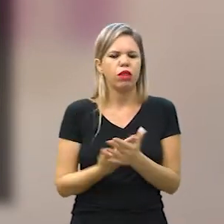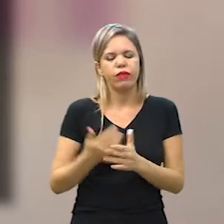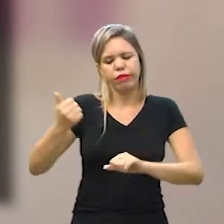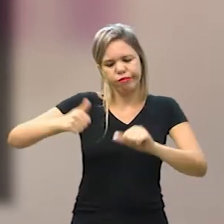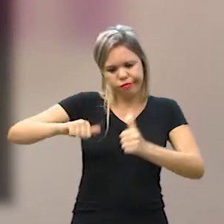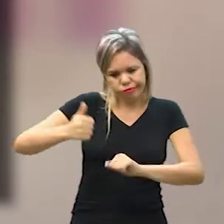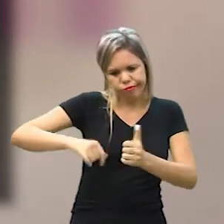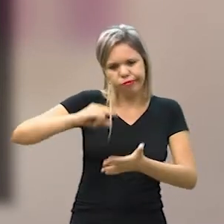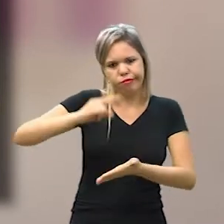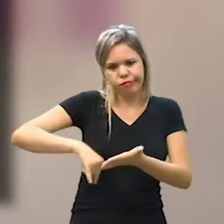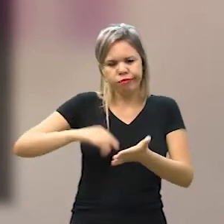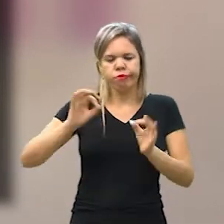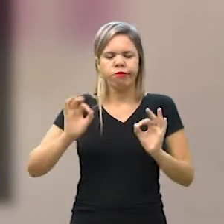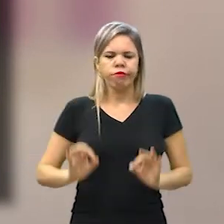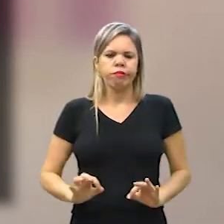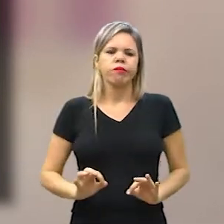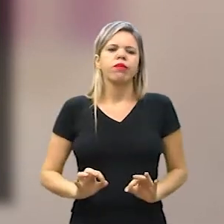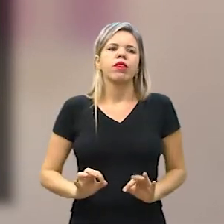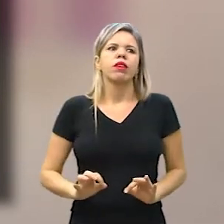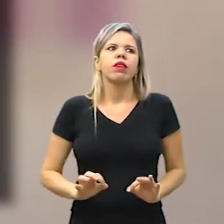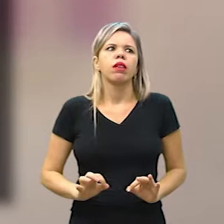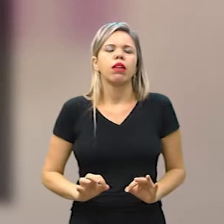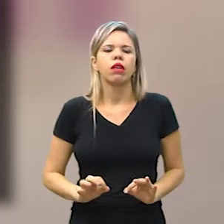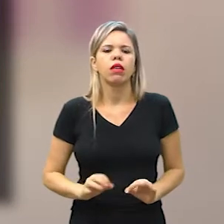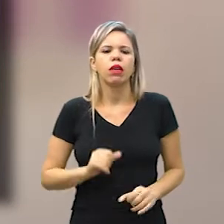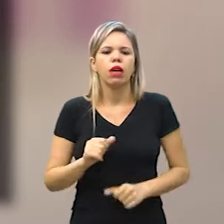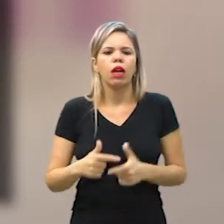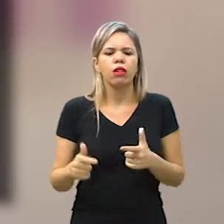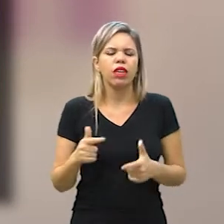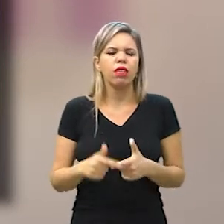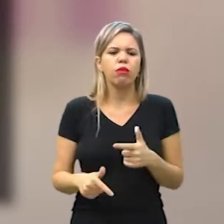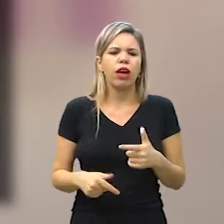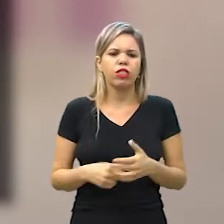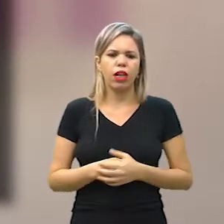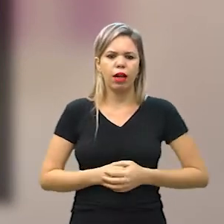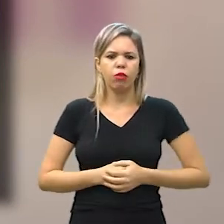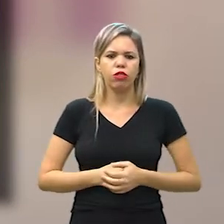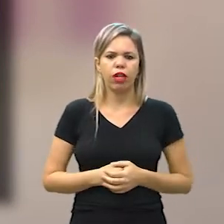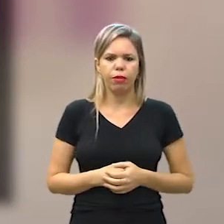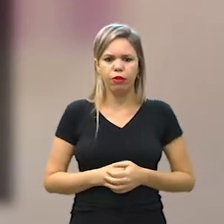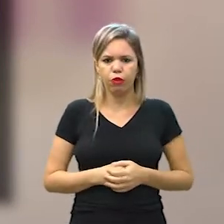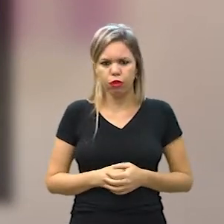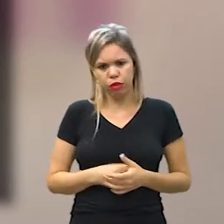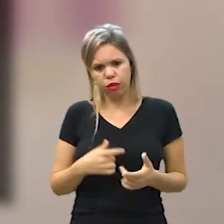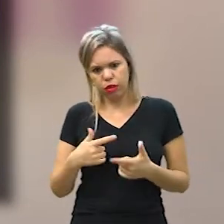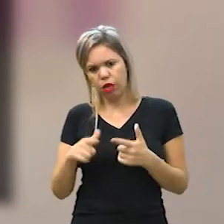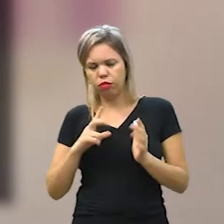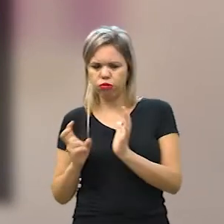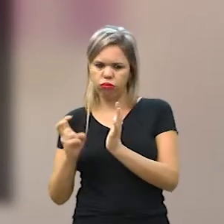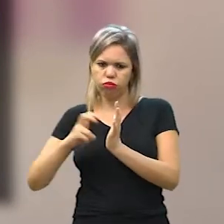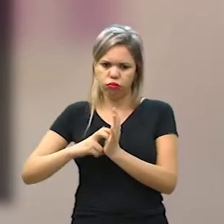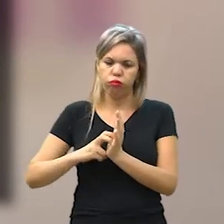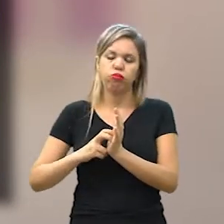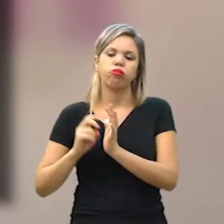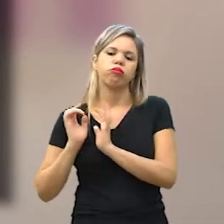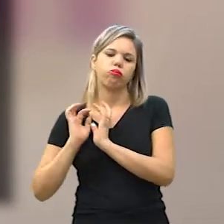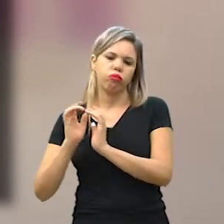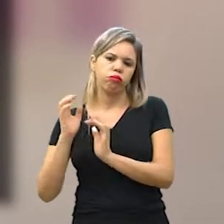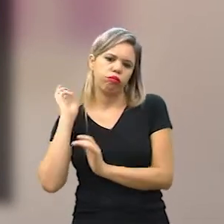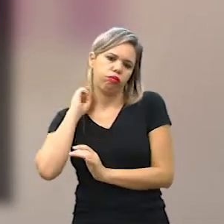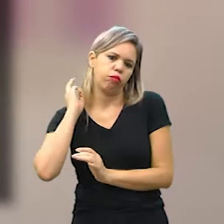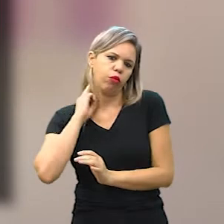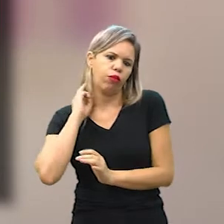você ter o diagnóstico correto, se é uma meningite viral, que pode evoluir bem, ou se é uma meningite bacteriana,